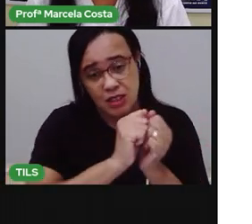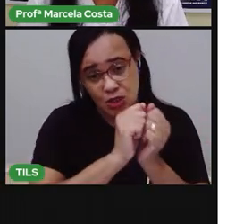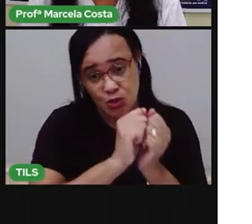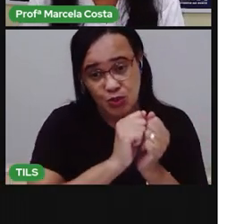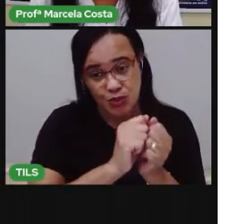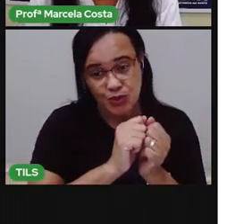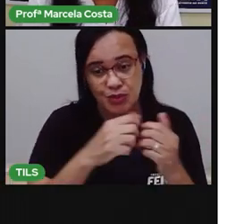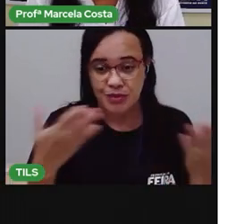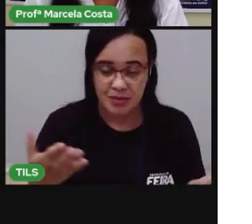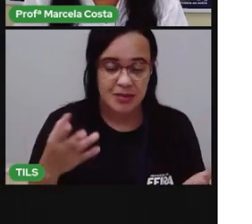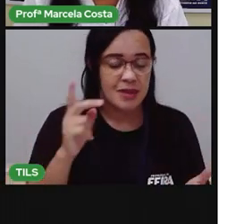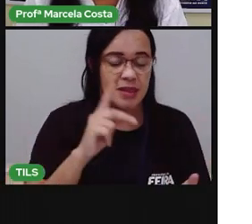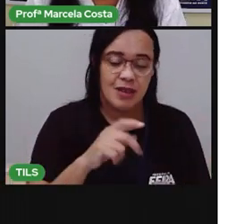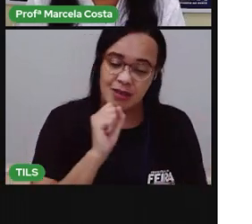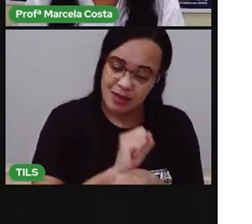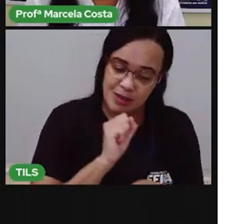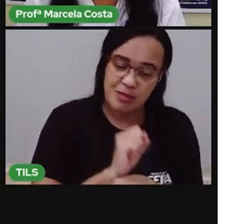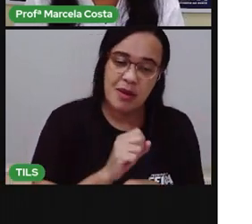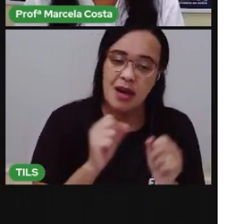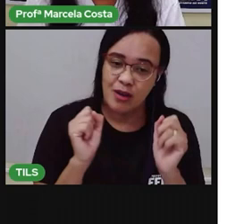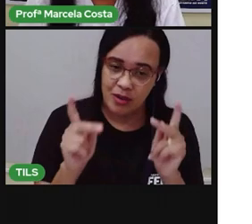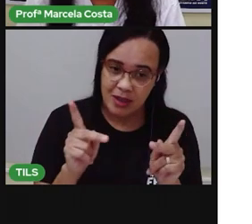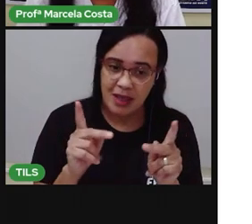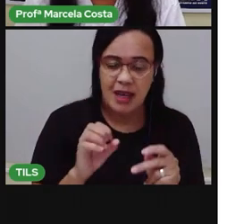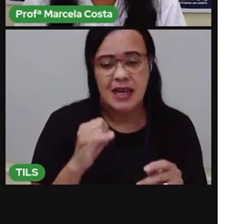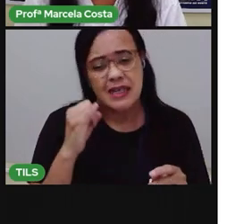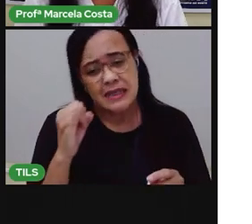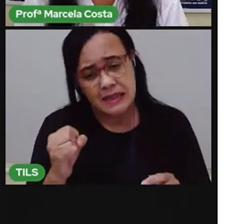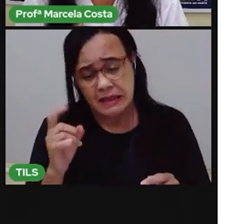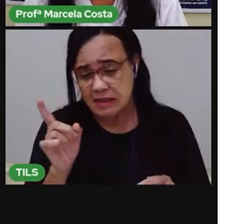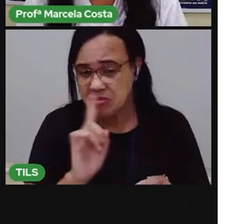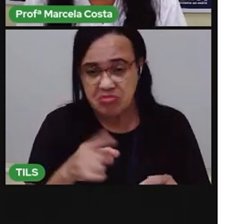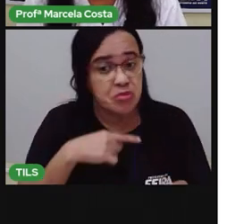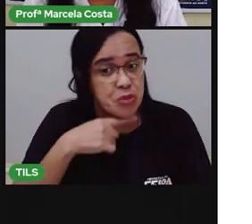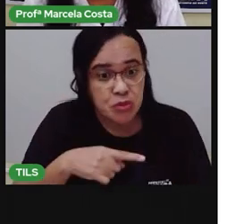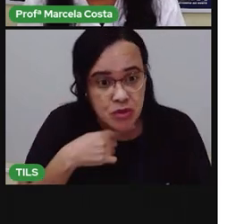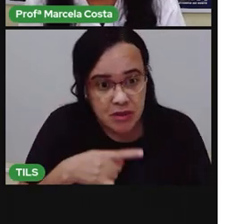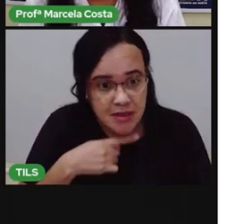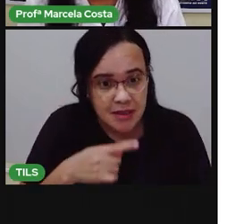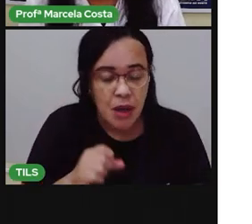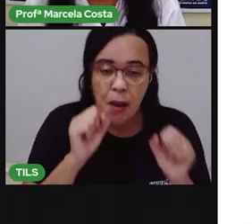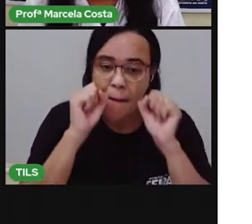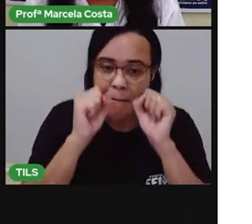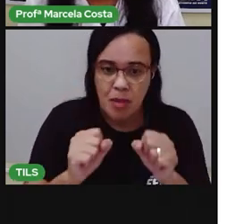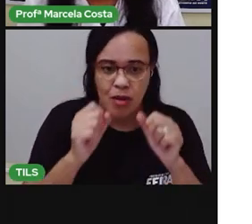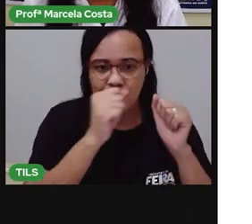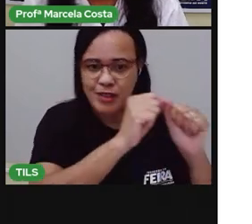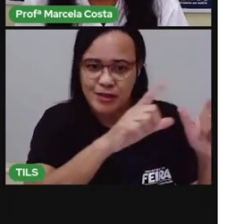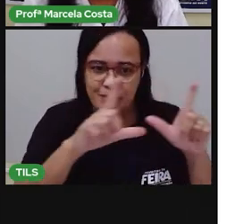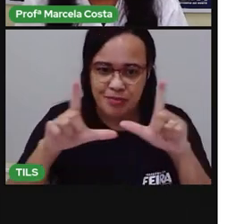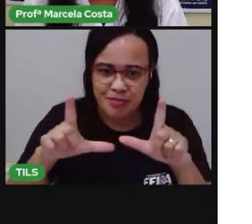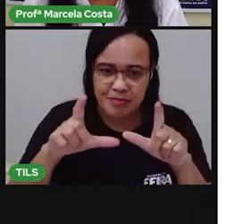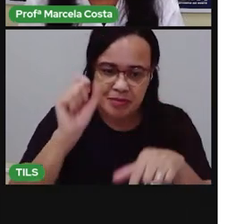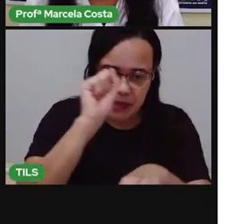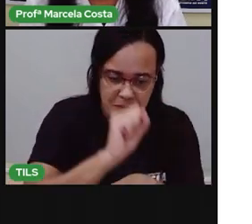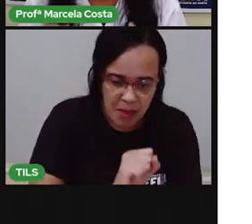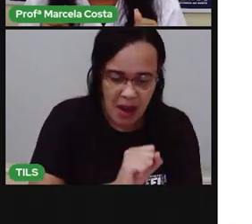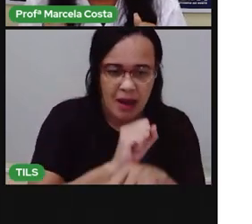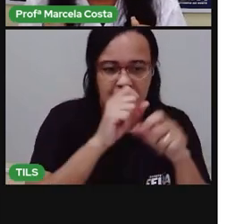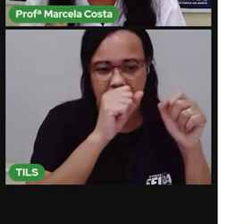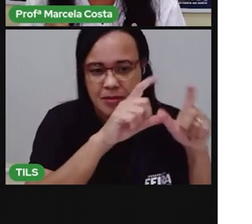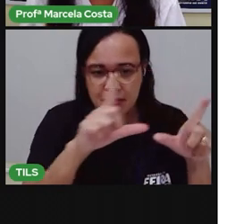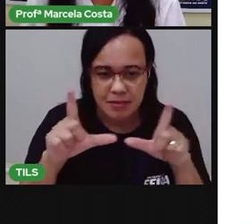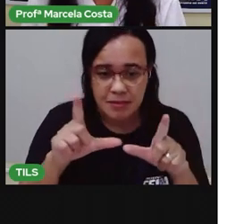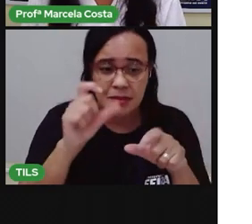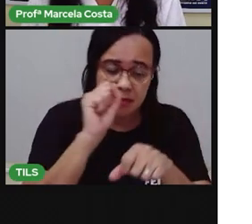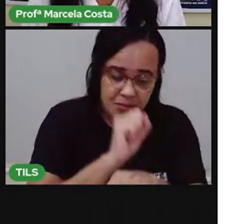Espero que sim. Se não, não se preocupe. Assiste de novo, vai pausando o vídeo, vai fazendo devagarzinho. Eu quero que você